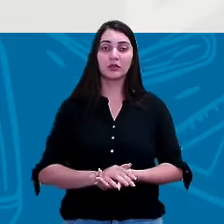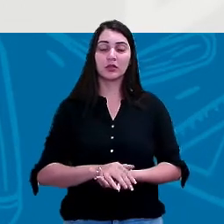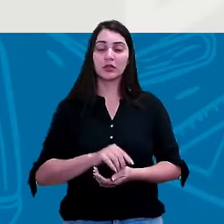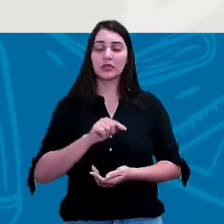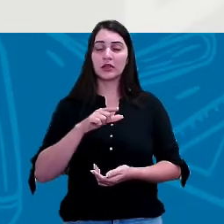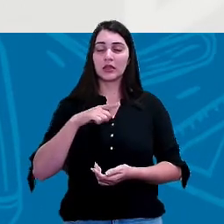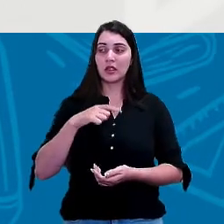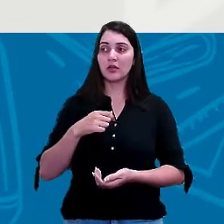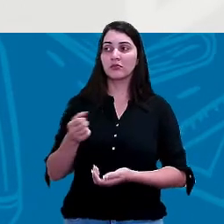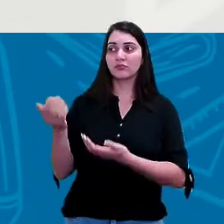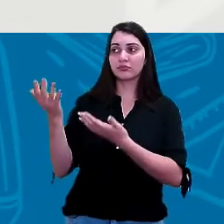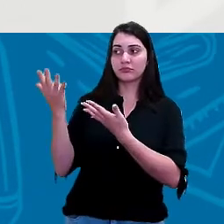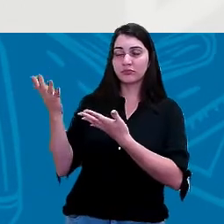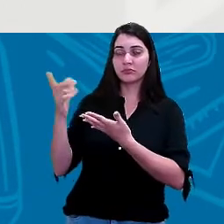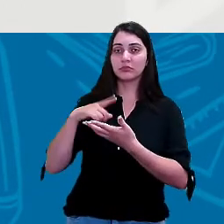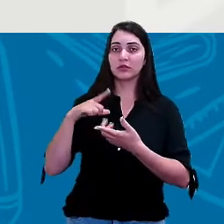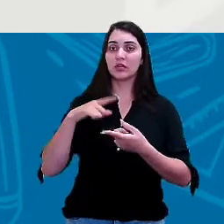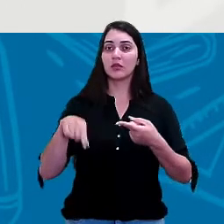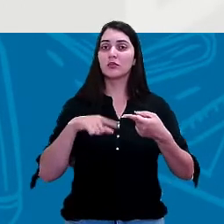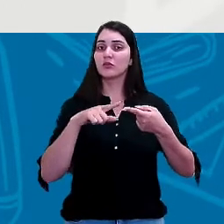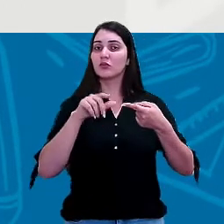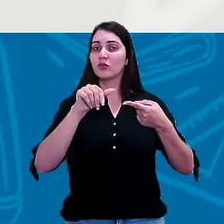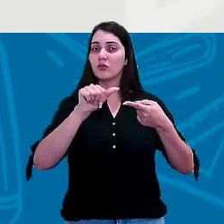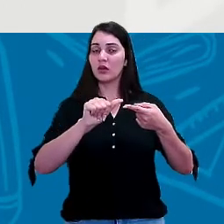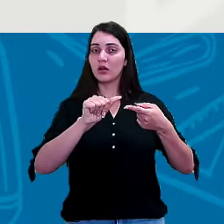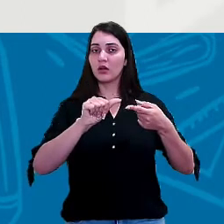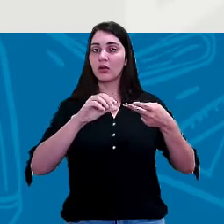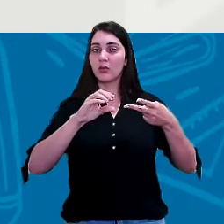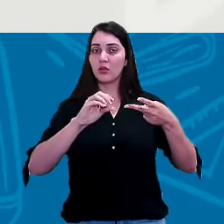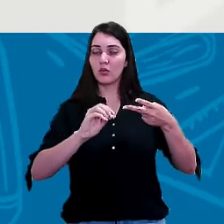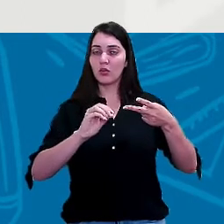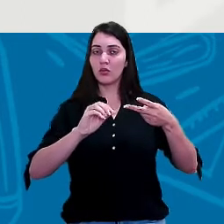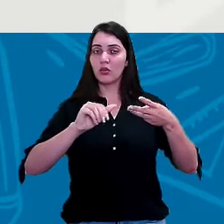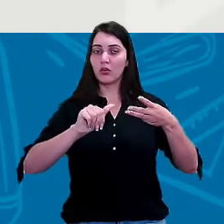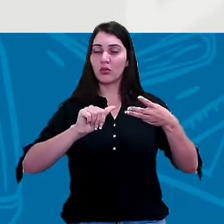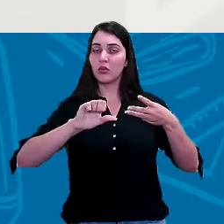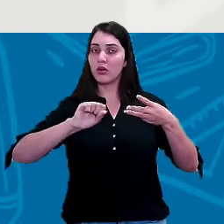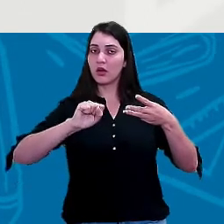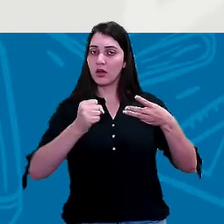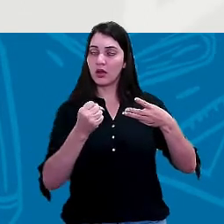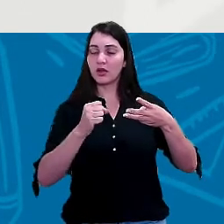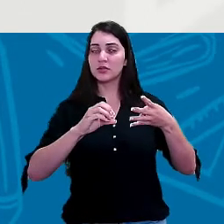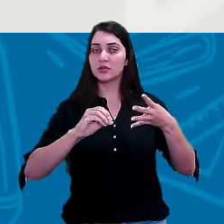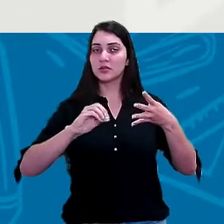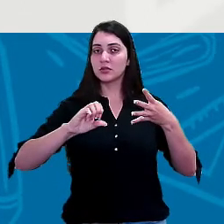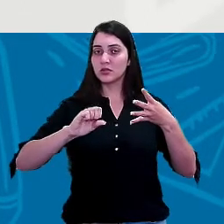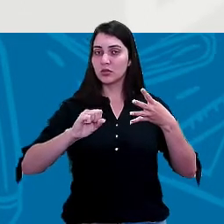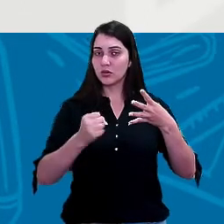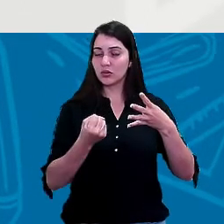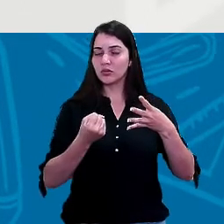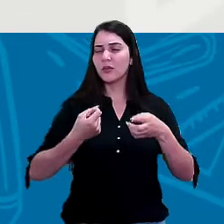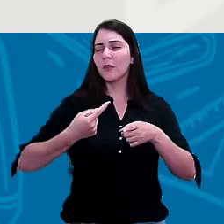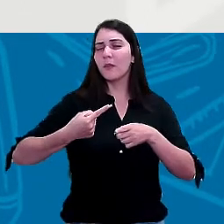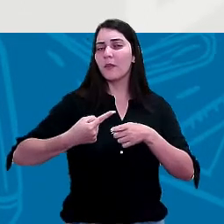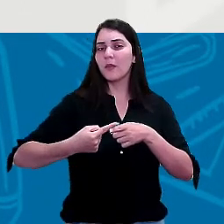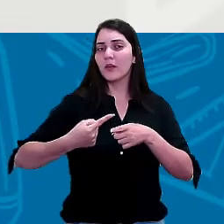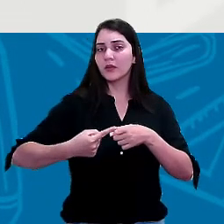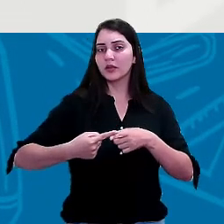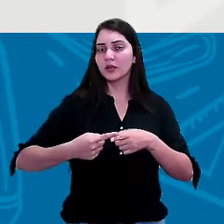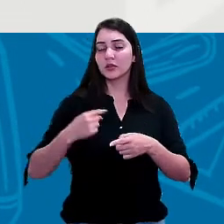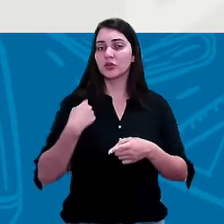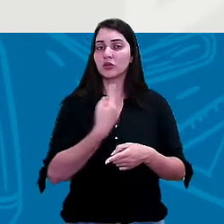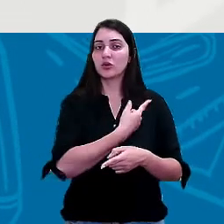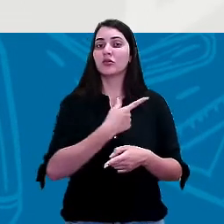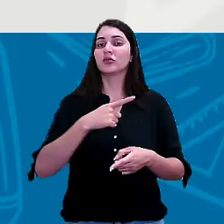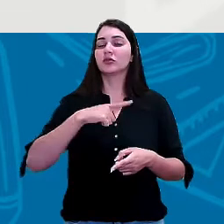aí. Temos o a, o o as e os os. Por que isso? Porque nós